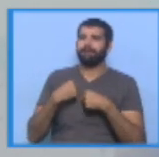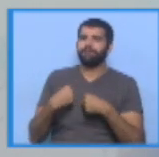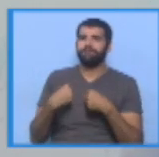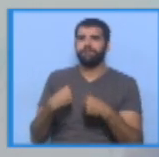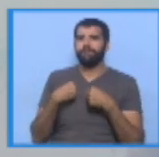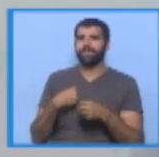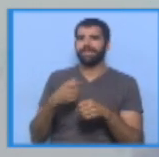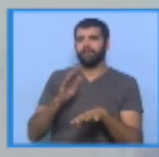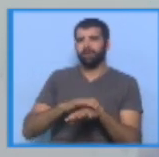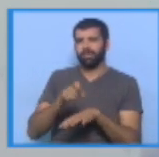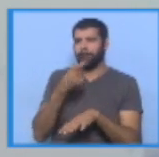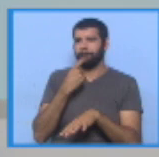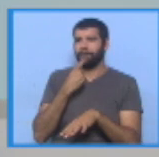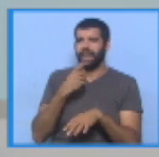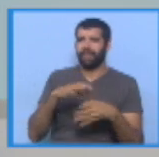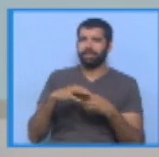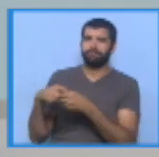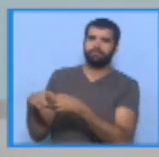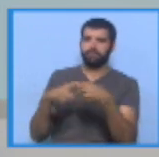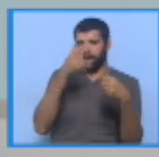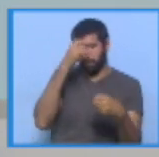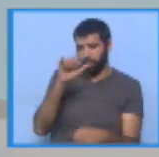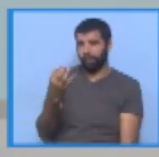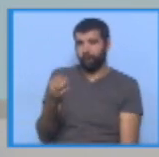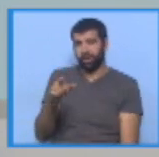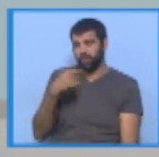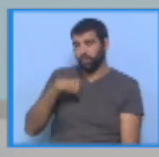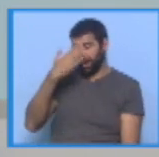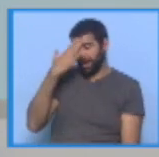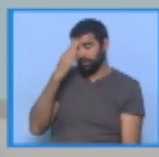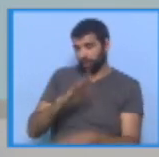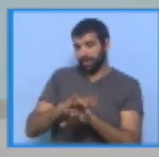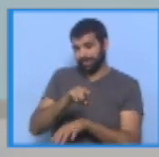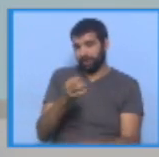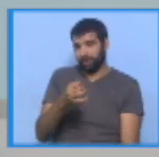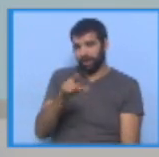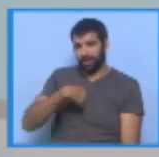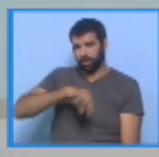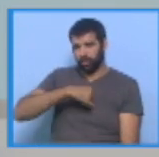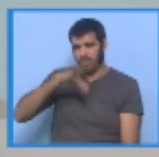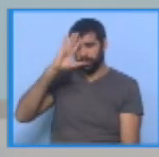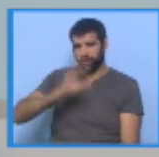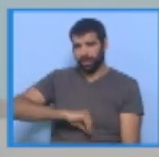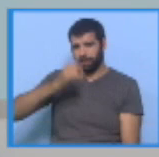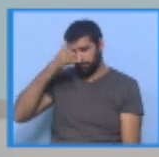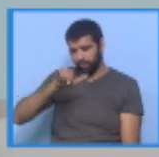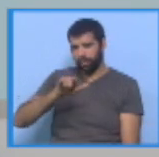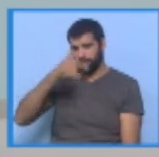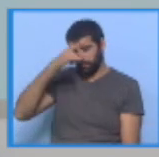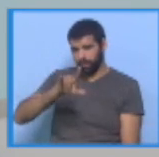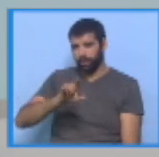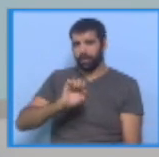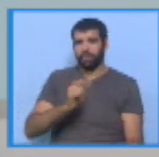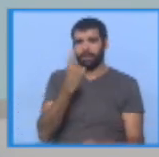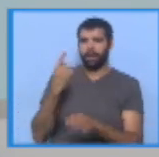as pedras. As pedras, portanto, eu penso que foi essa a razão. E nós sabemos da participação dos bois desde a